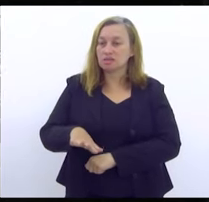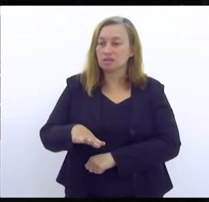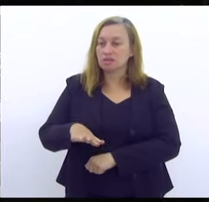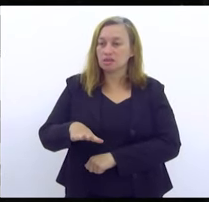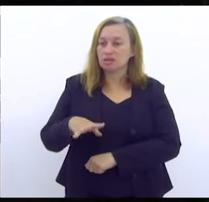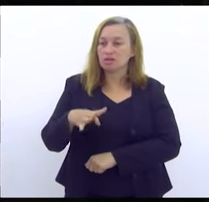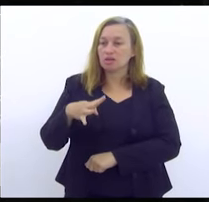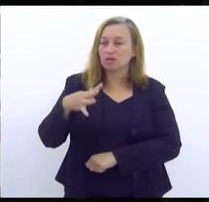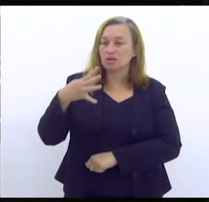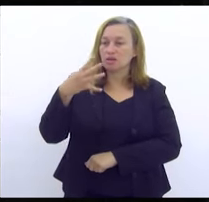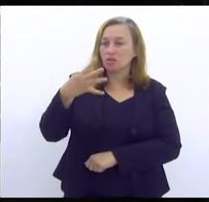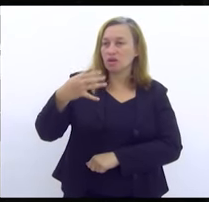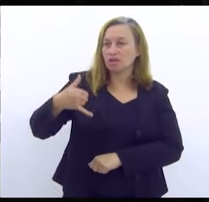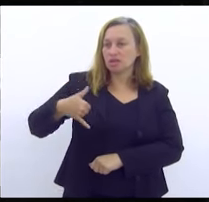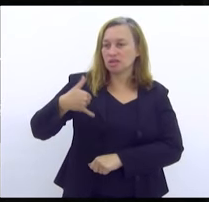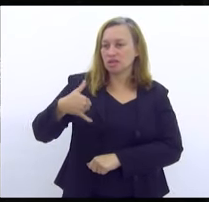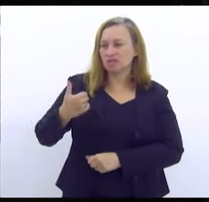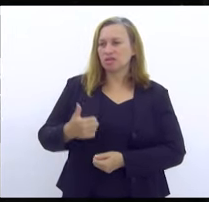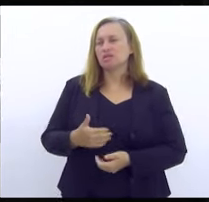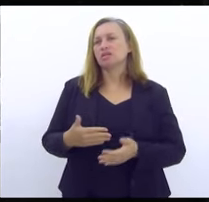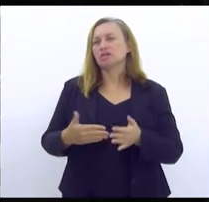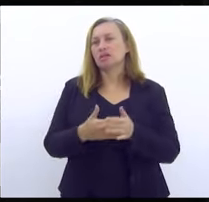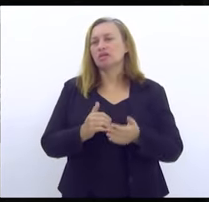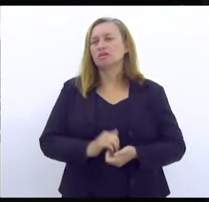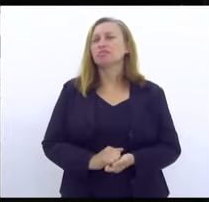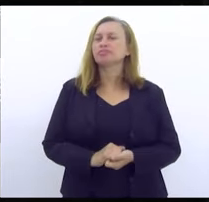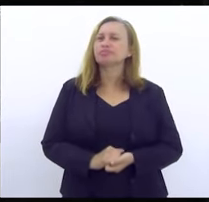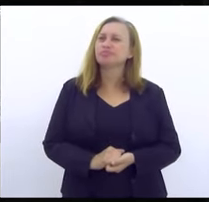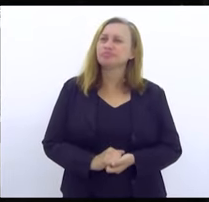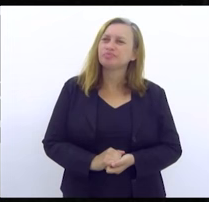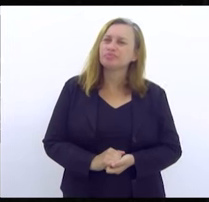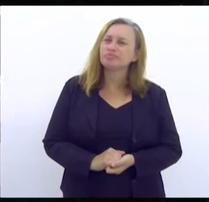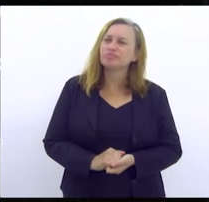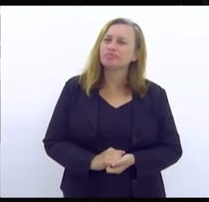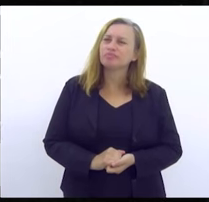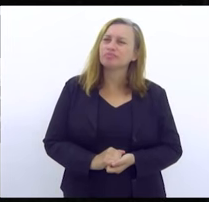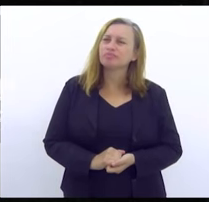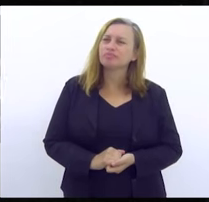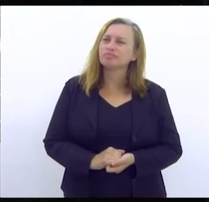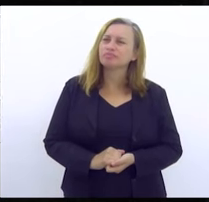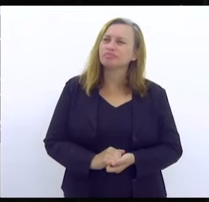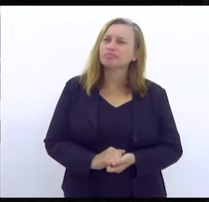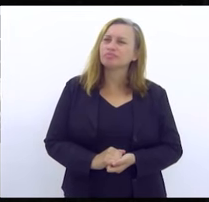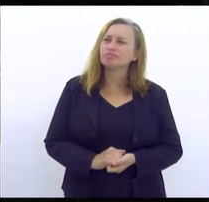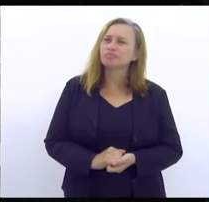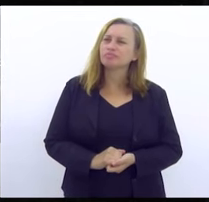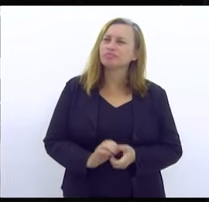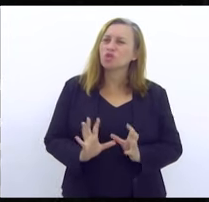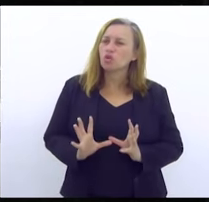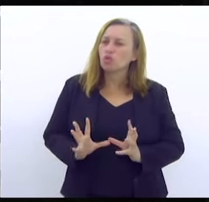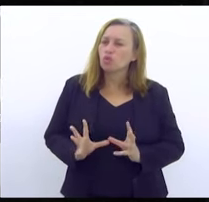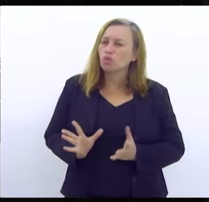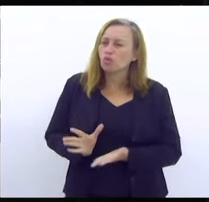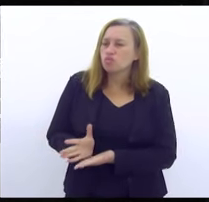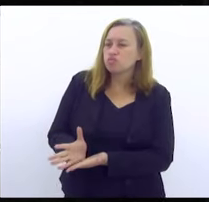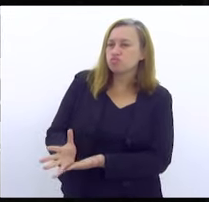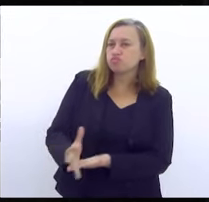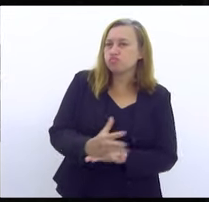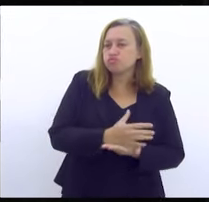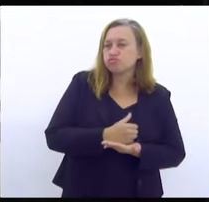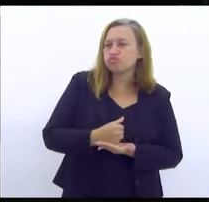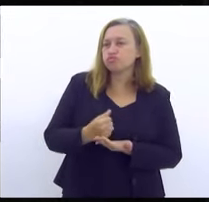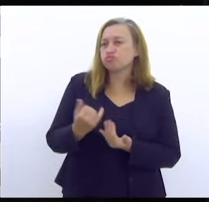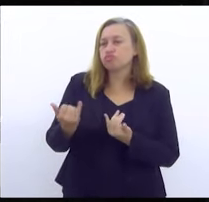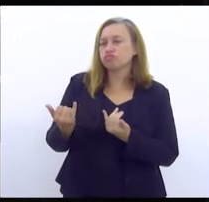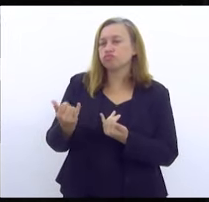O RJTV apurou os contratos milionários da empresa, que acumula várias